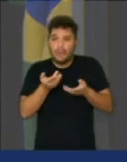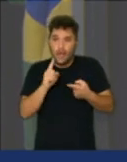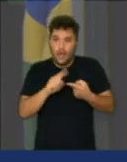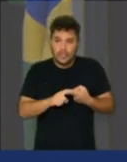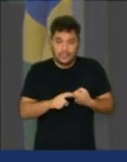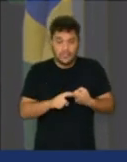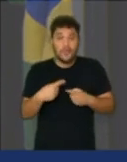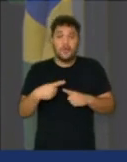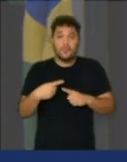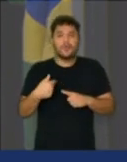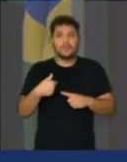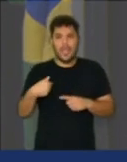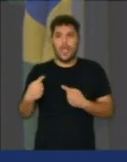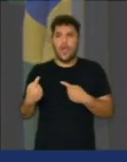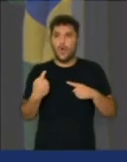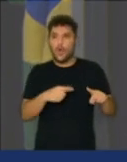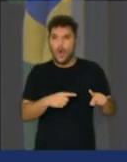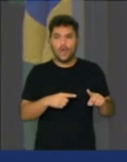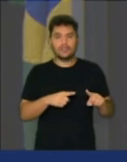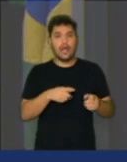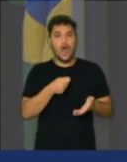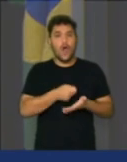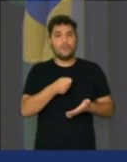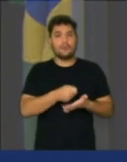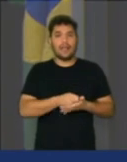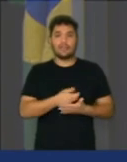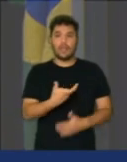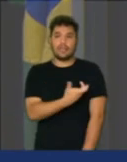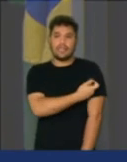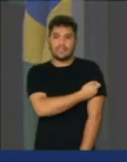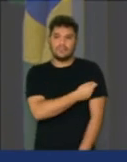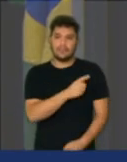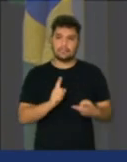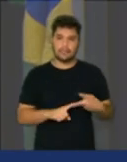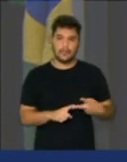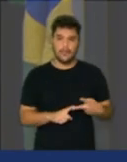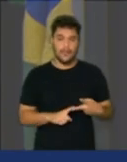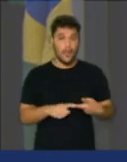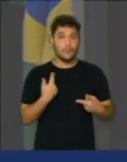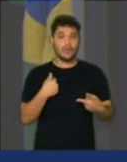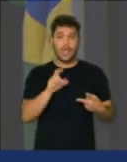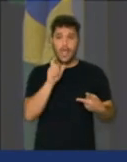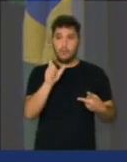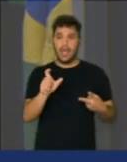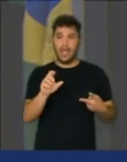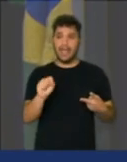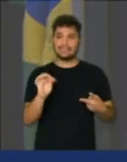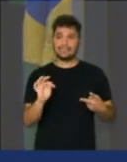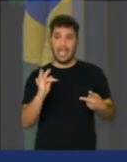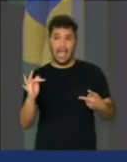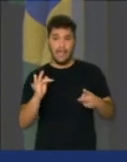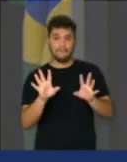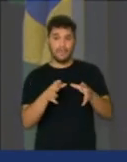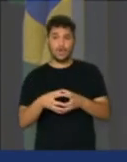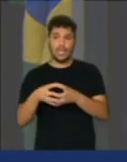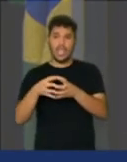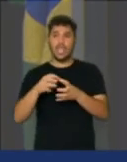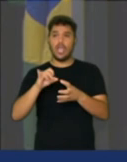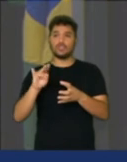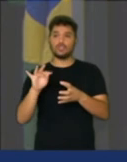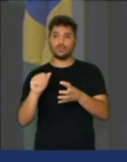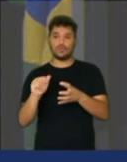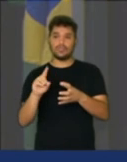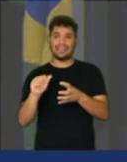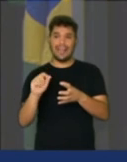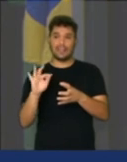sido contra a obrigatoriedade da vacina, por ter chamado o STF de junta da toga, por